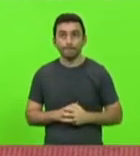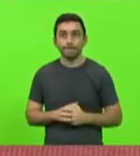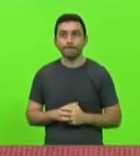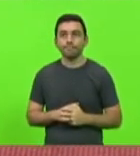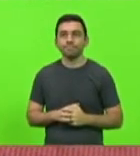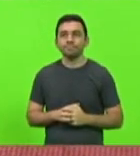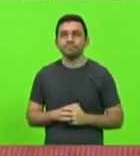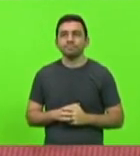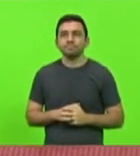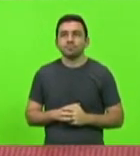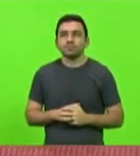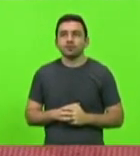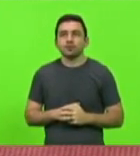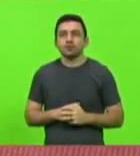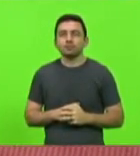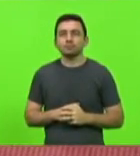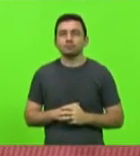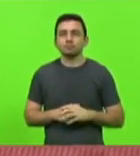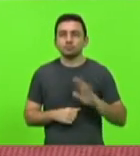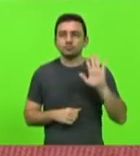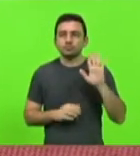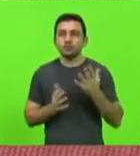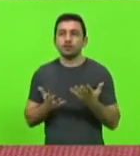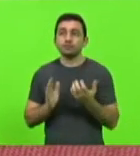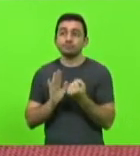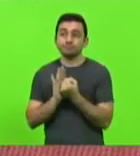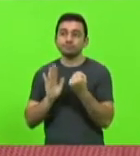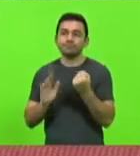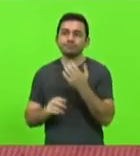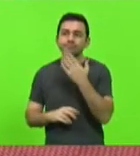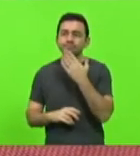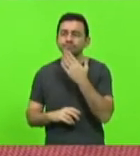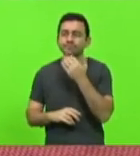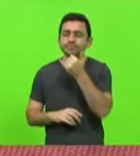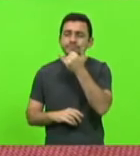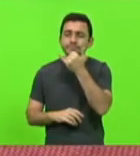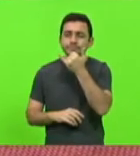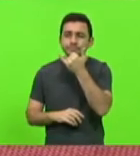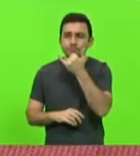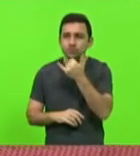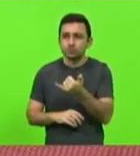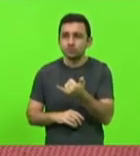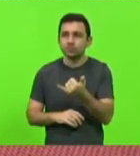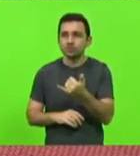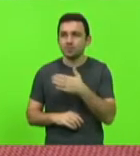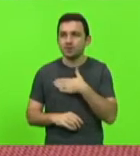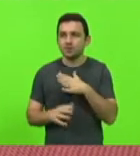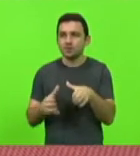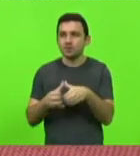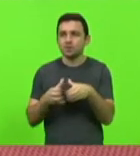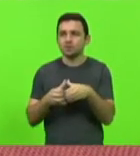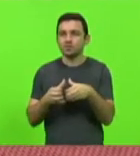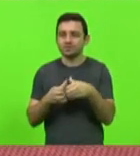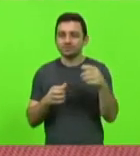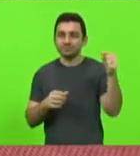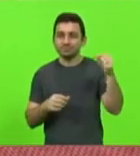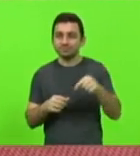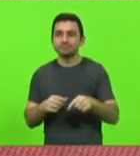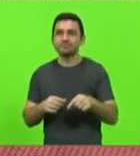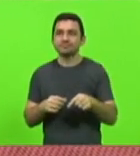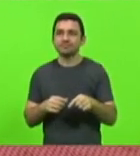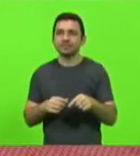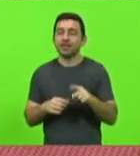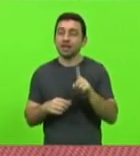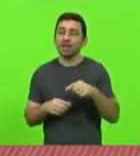não, eu queria fazer um registro e pedir desculpas à comitiva que estamos recebendo hoje nessa casa. É